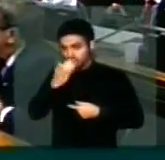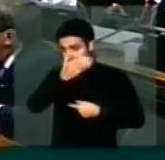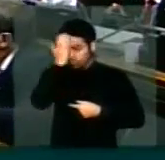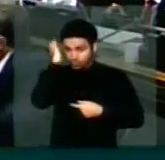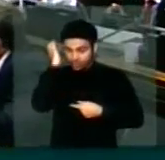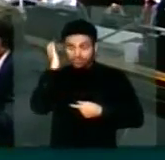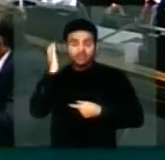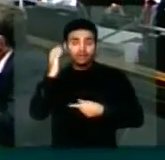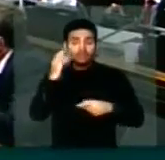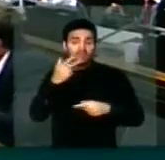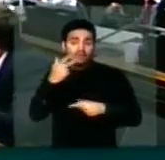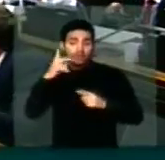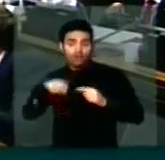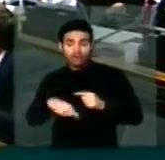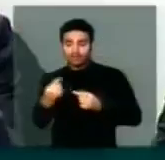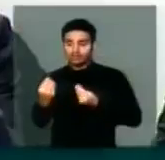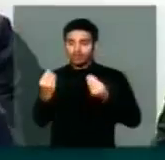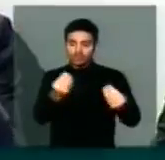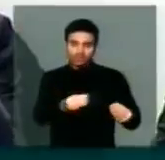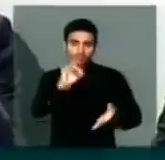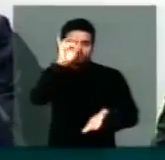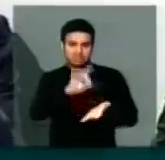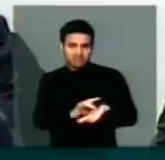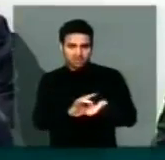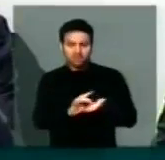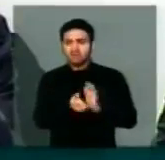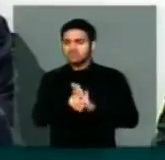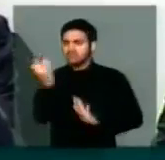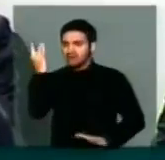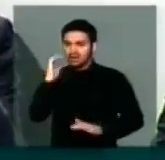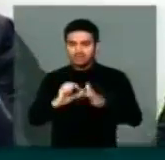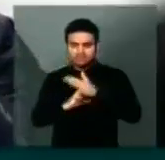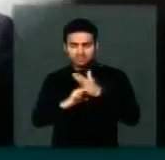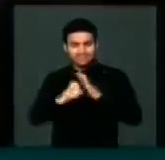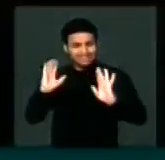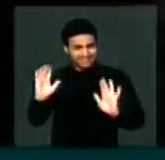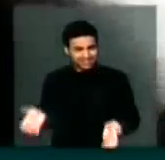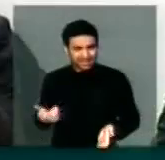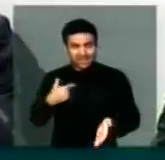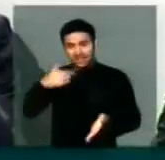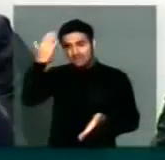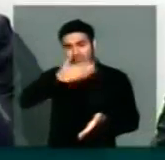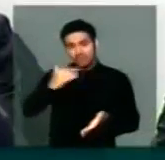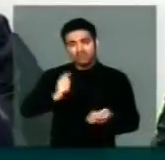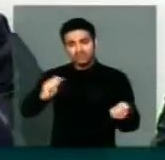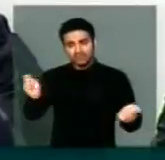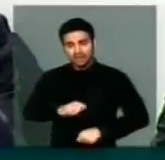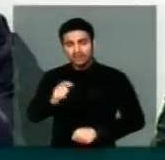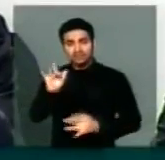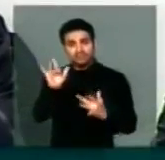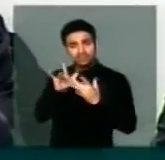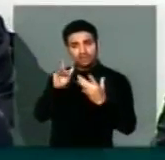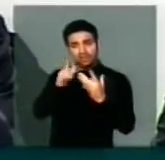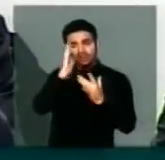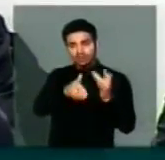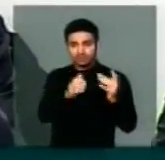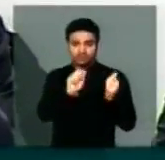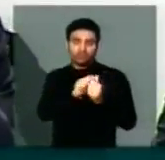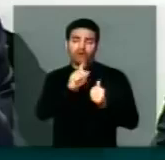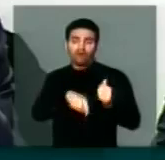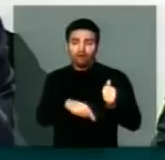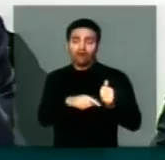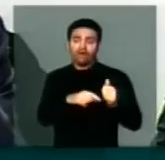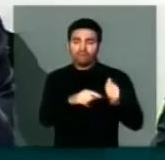em princípio como doações oficiais, de várias empresas que já se demonstrou estarem diretamente envolvidas na corrupção